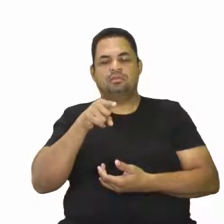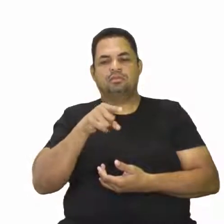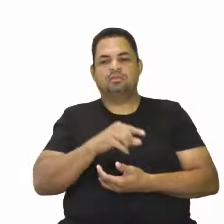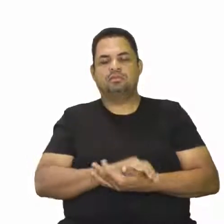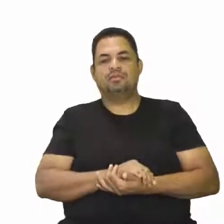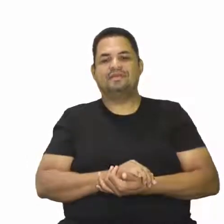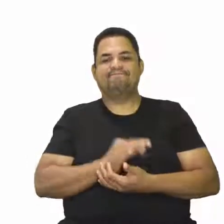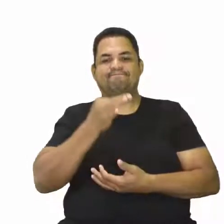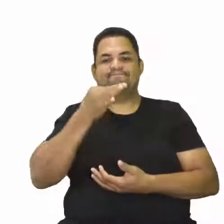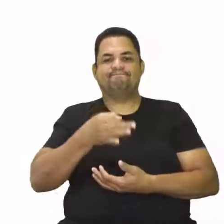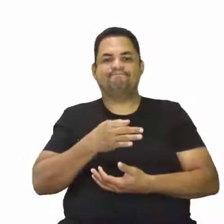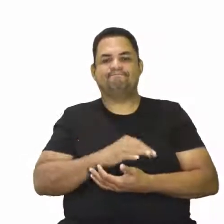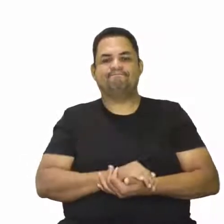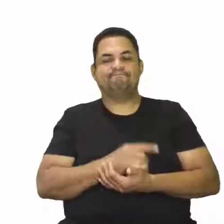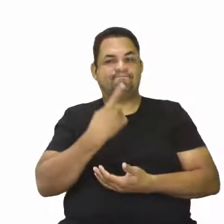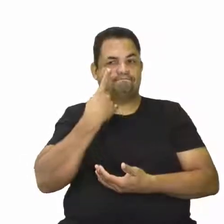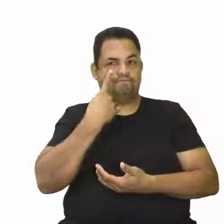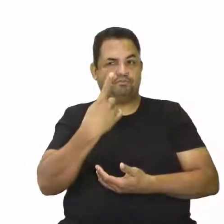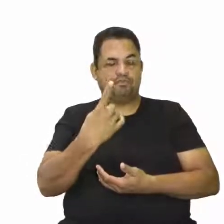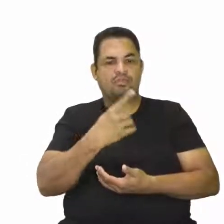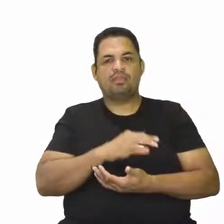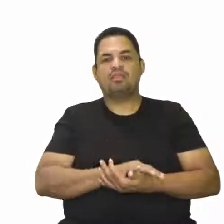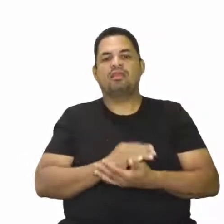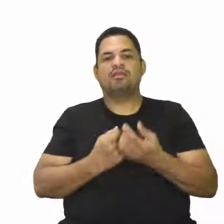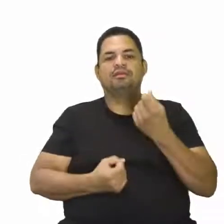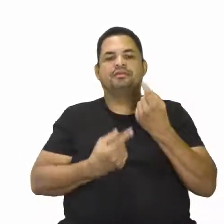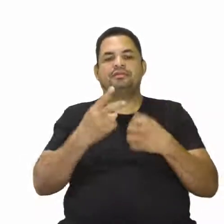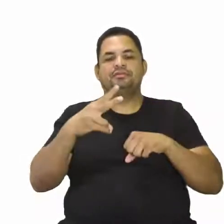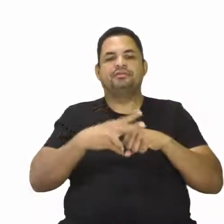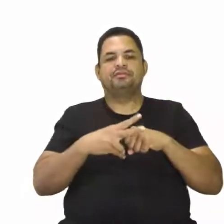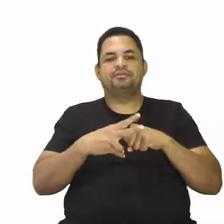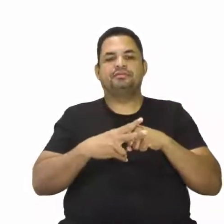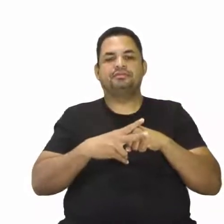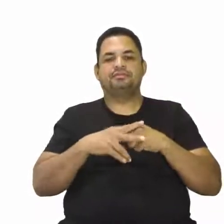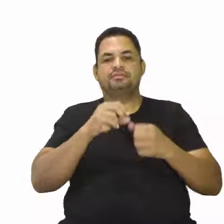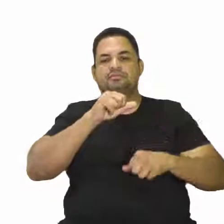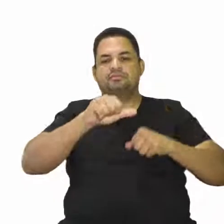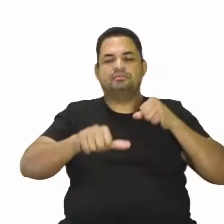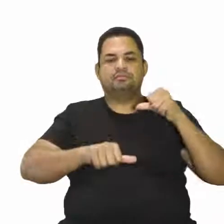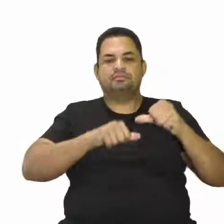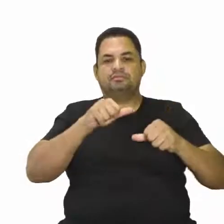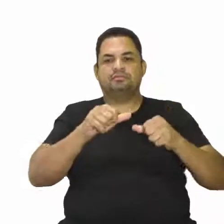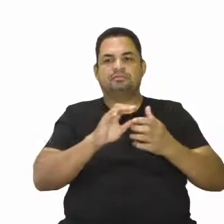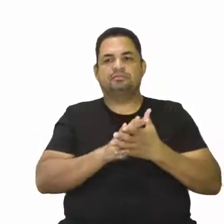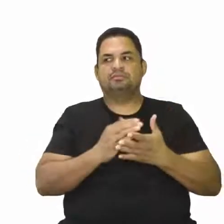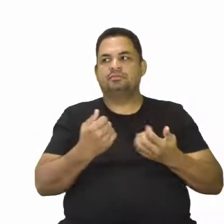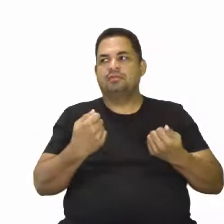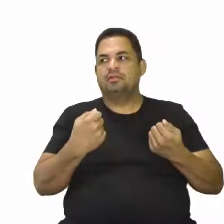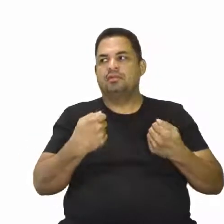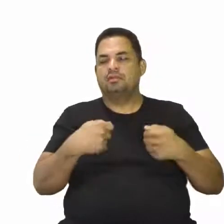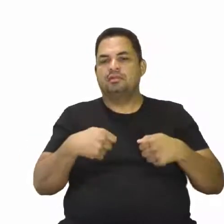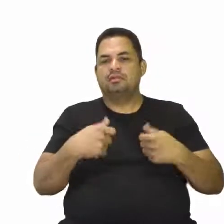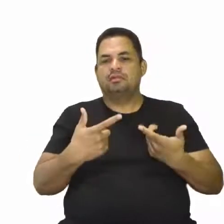acento, certo? Observem que alguns verbos mudam.